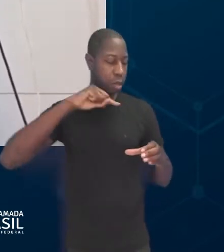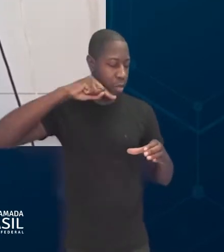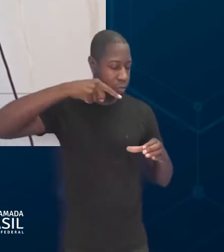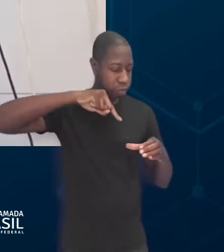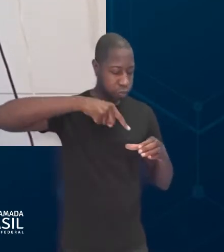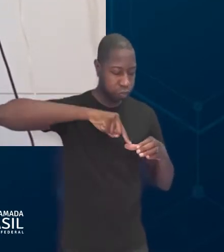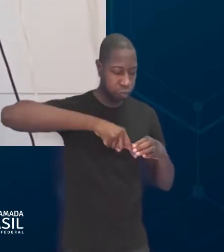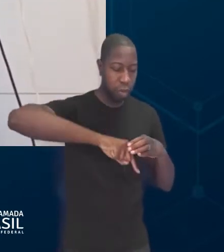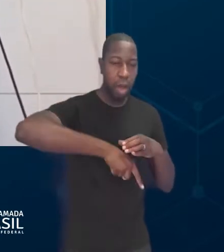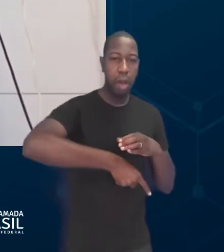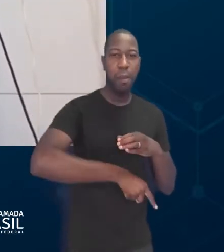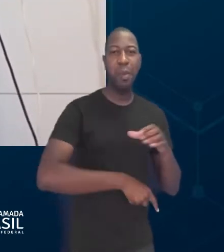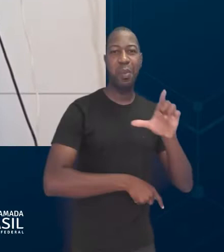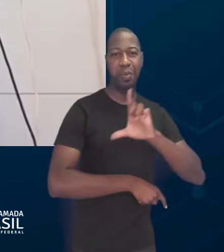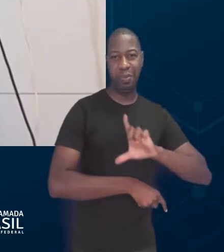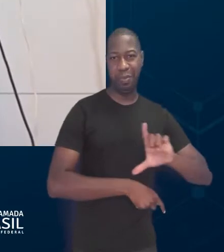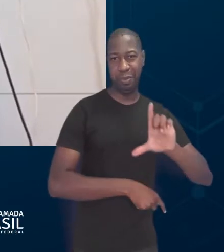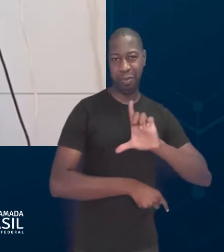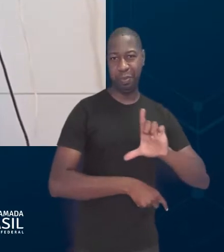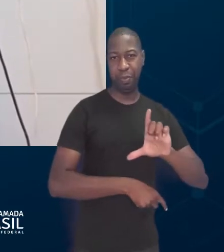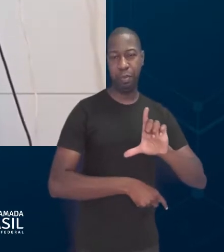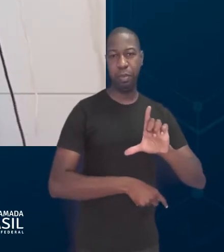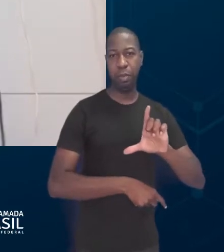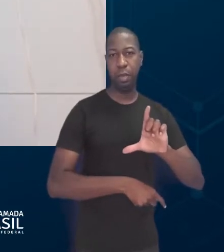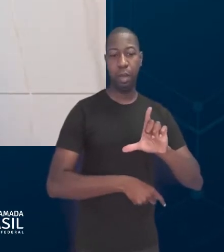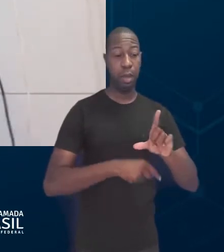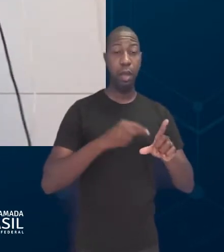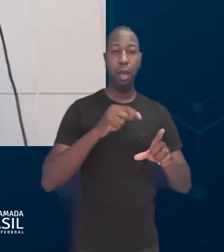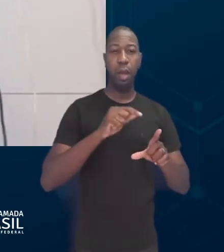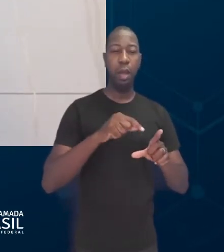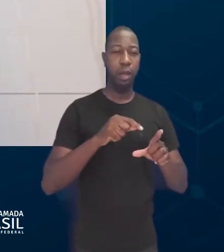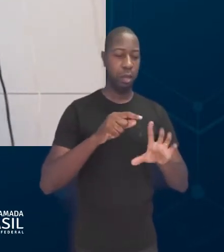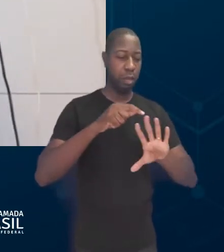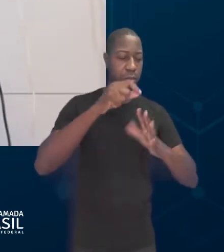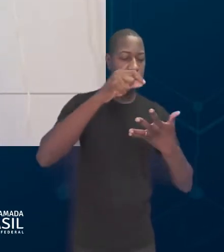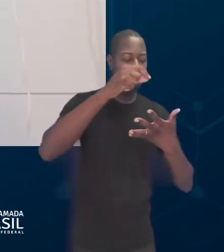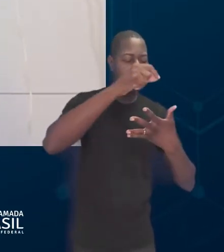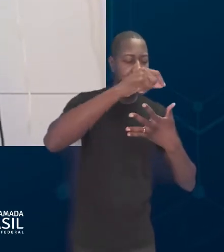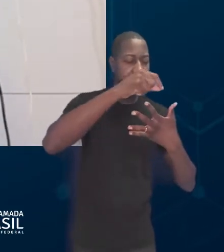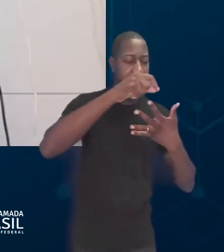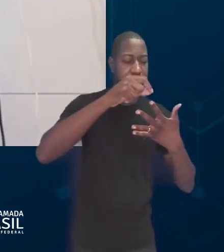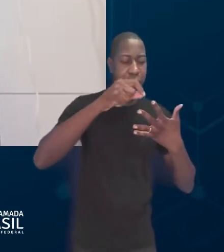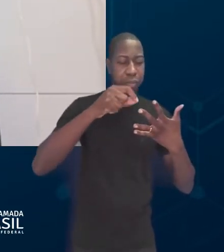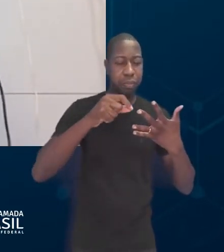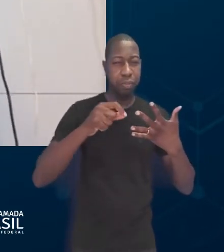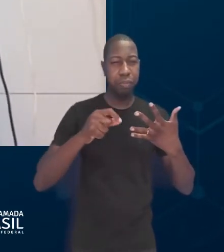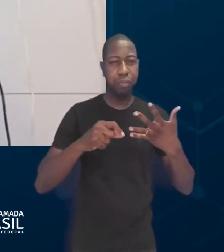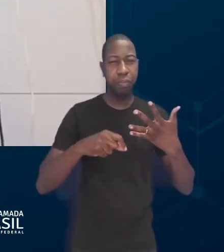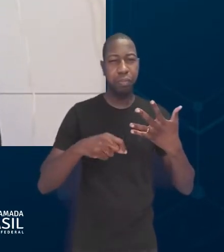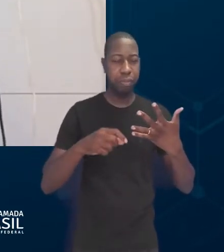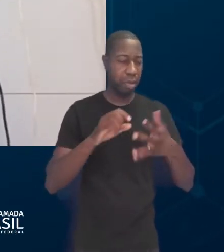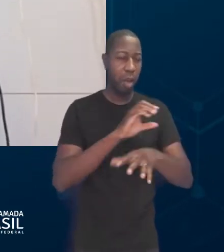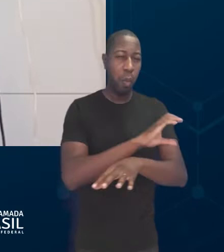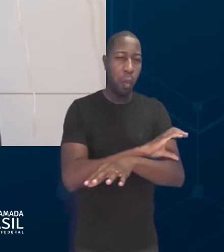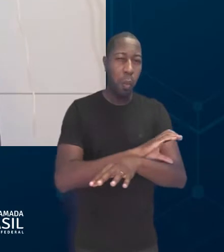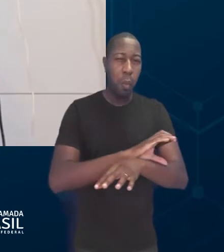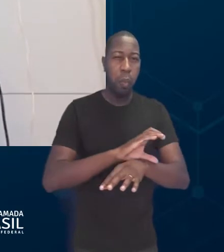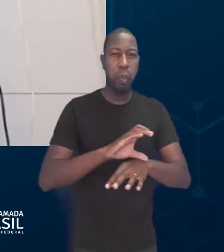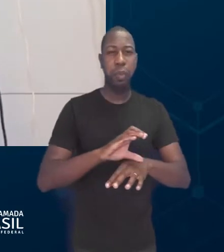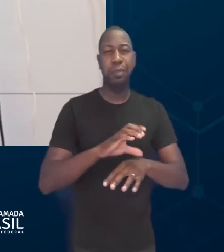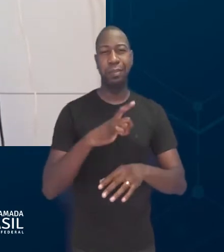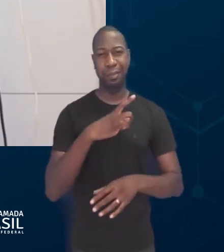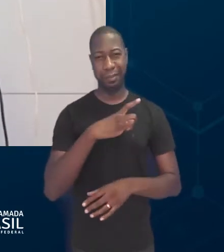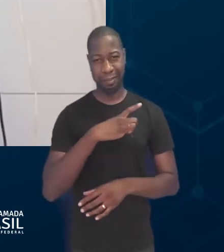têm acesso a diferentes bens culturais. Eles têm acesso a shows de música, de dança,